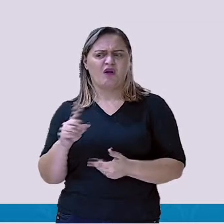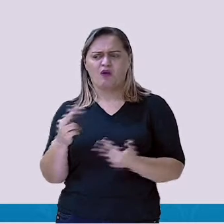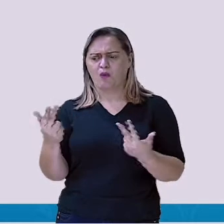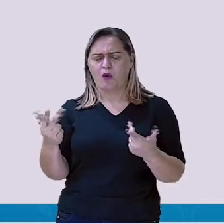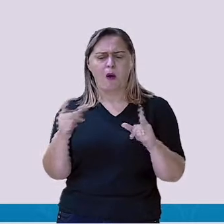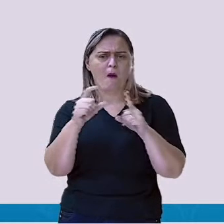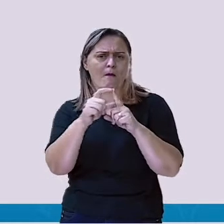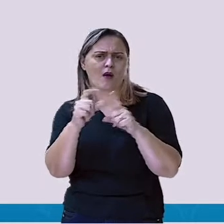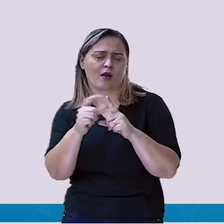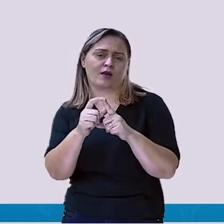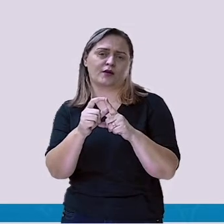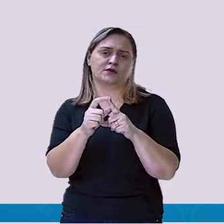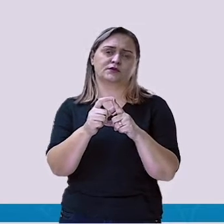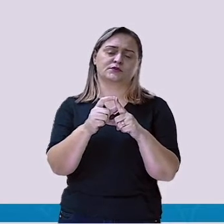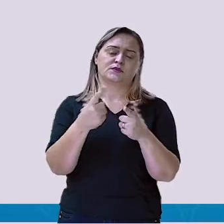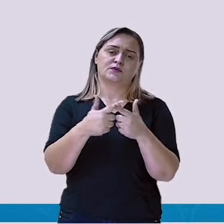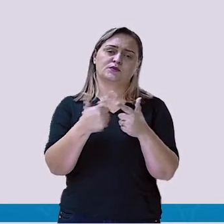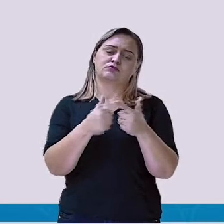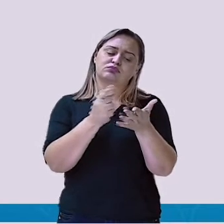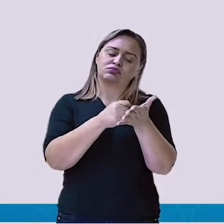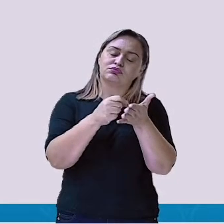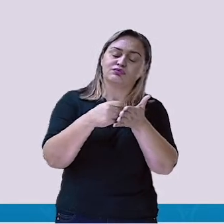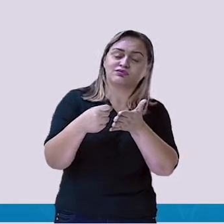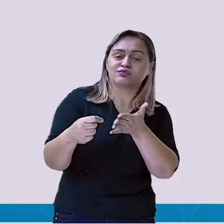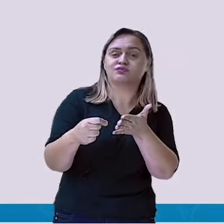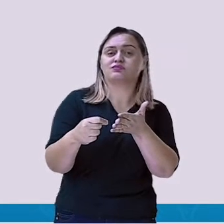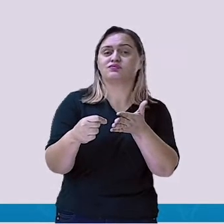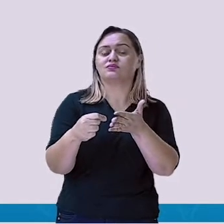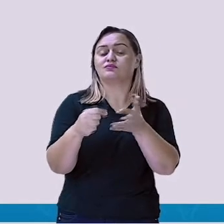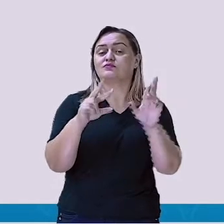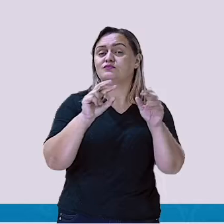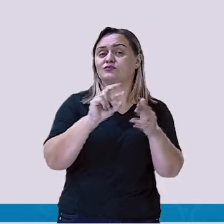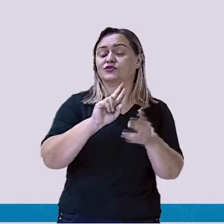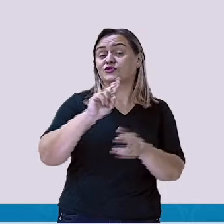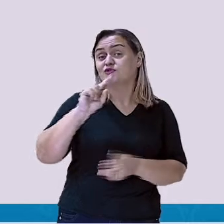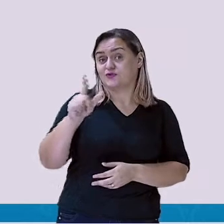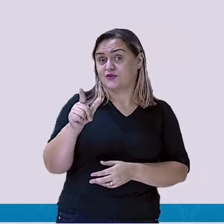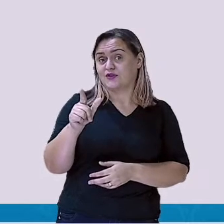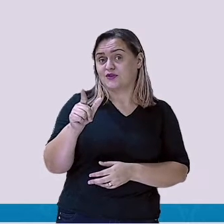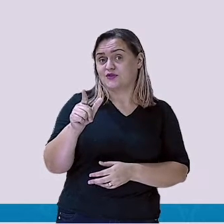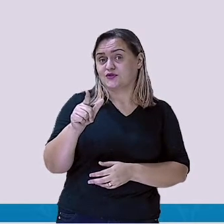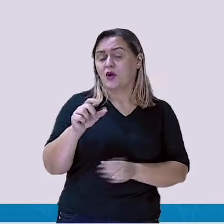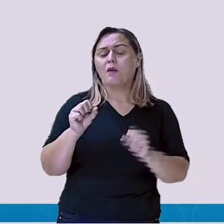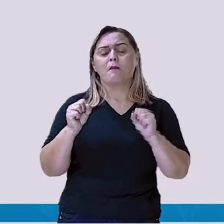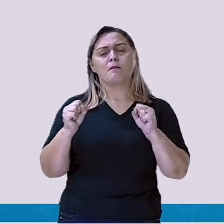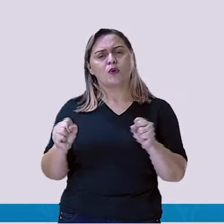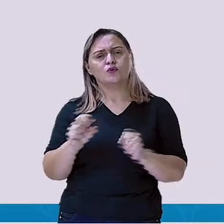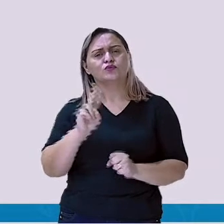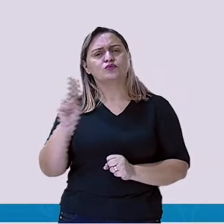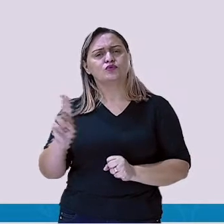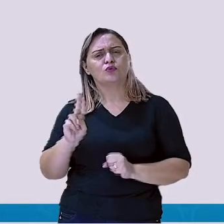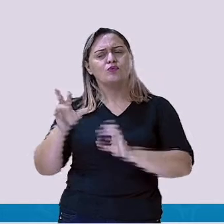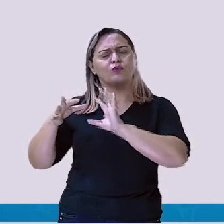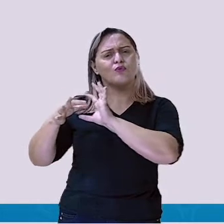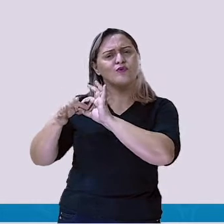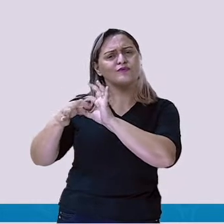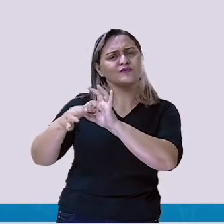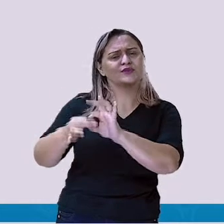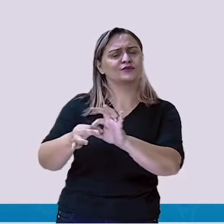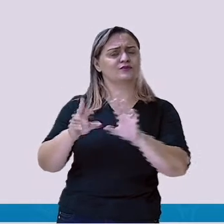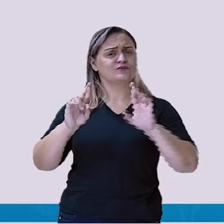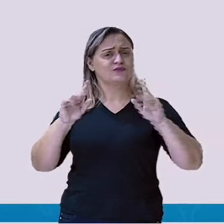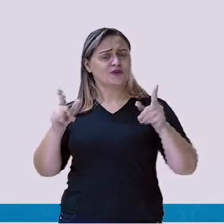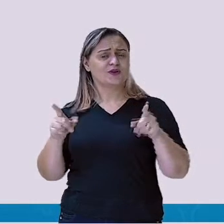são escritas de formas diferentes e elas podem ser usadas em contextos diferentes, mas